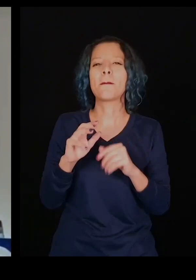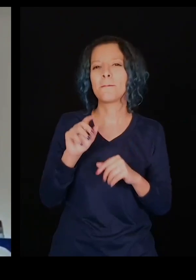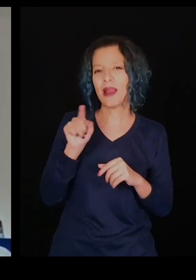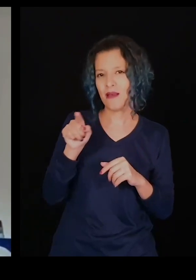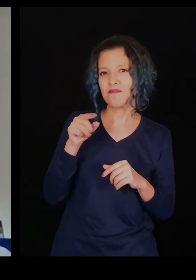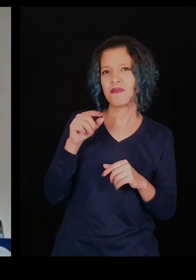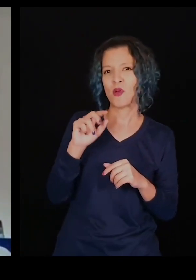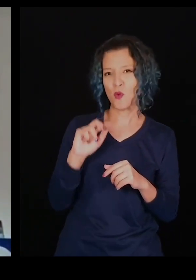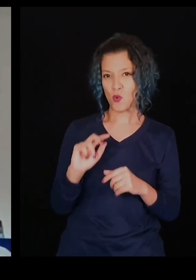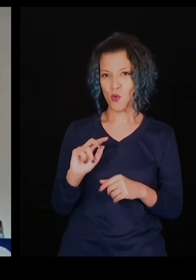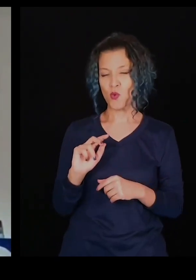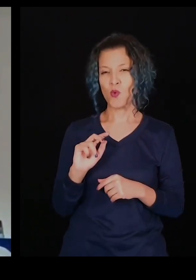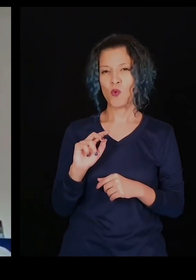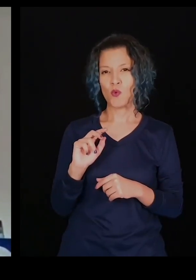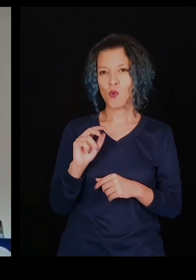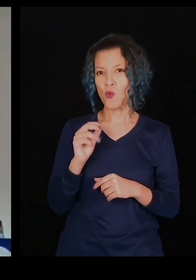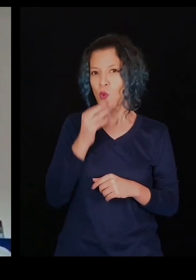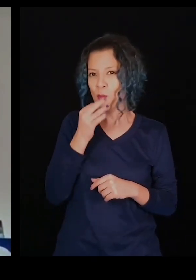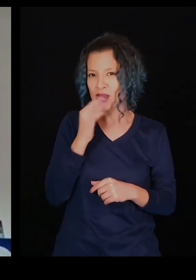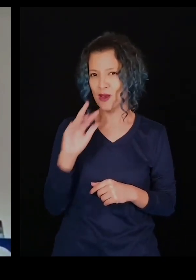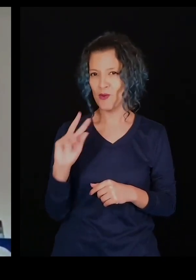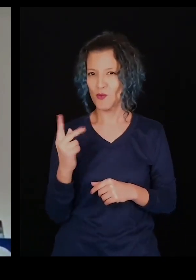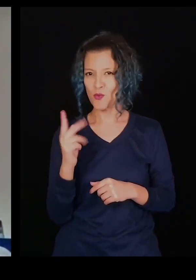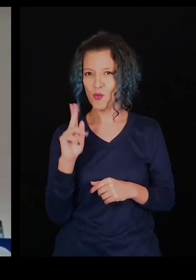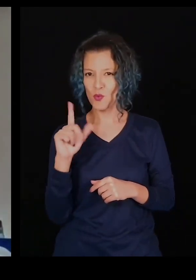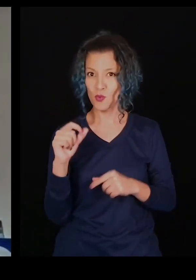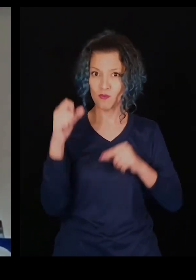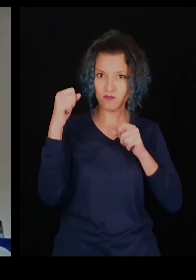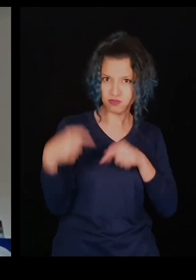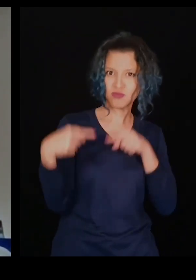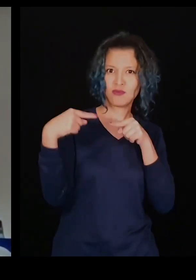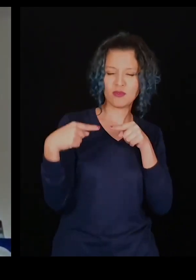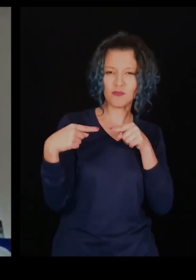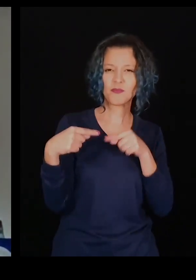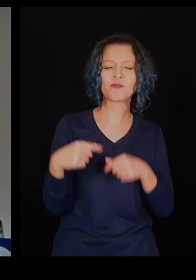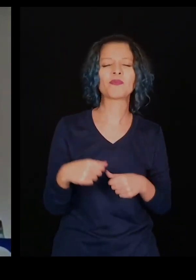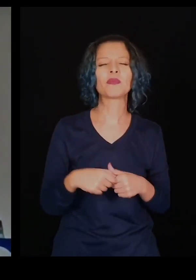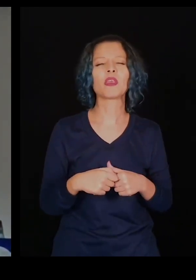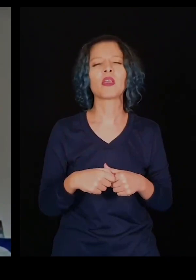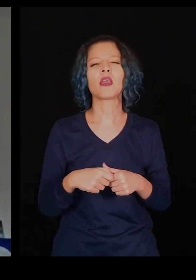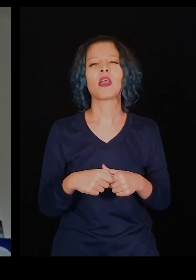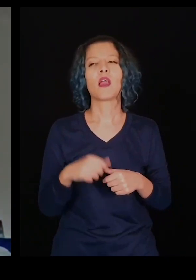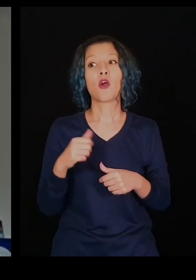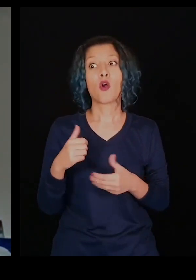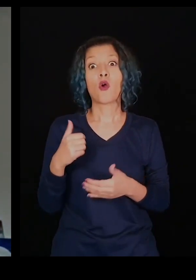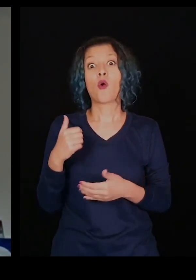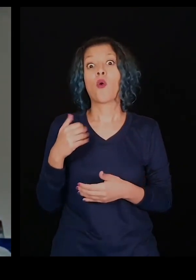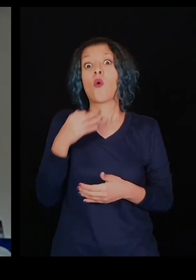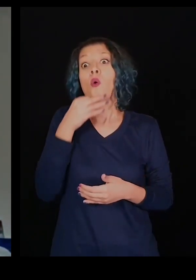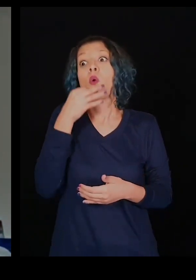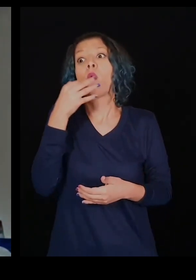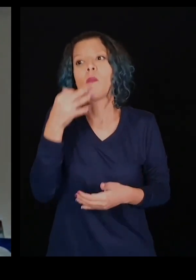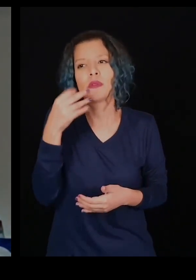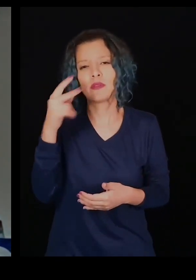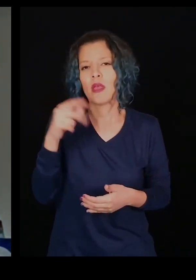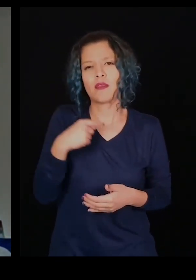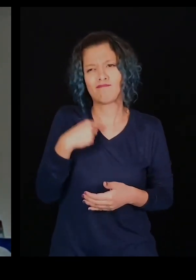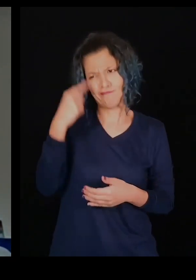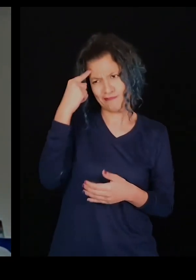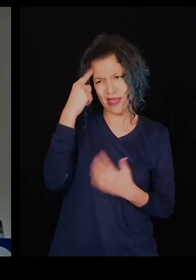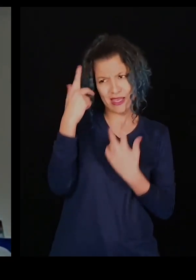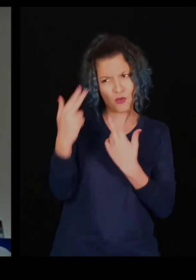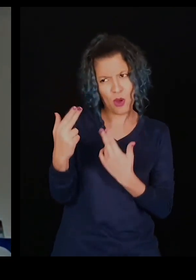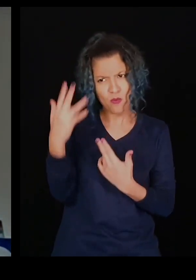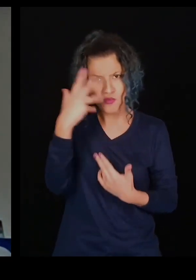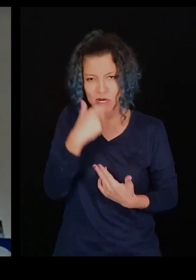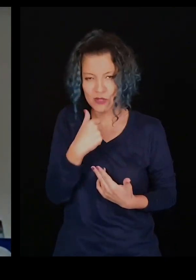com a fala do Hugo, né? Quando você começou a falar o que você foi falar, eu não pensei nada dessas coisas bonitas. Não. Eu pensei que eu não aguento mais, eu